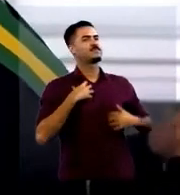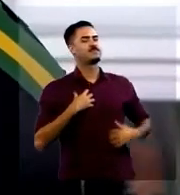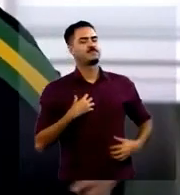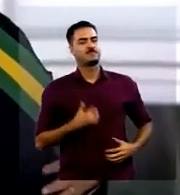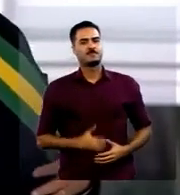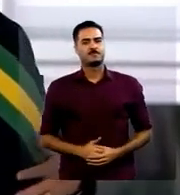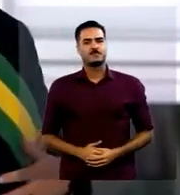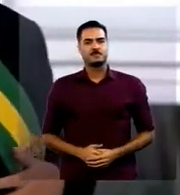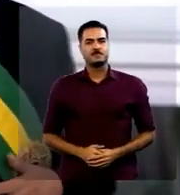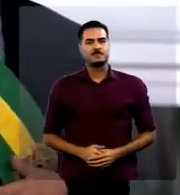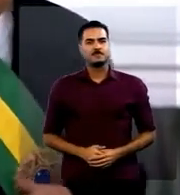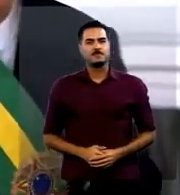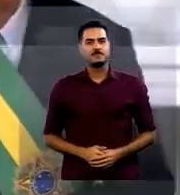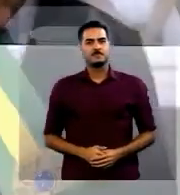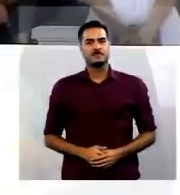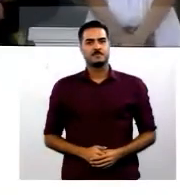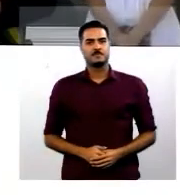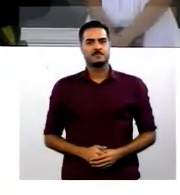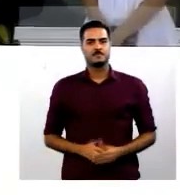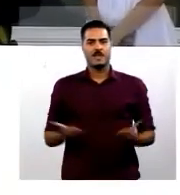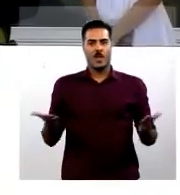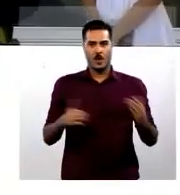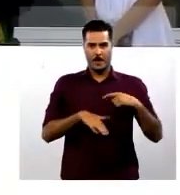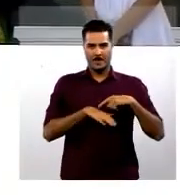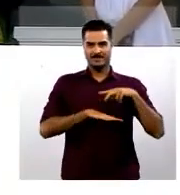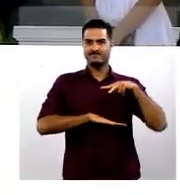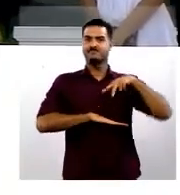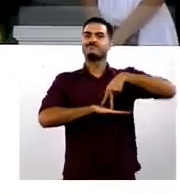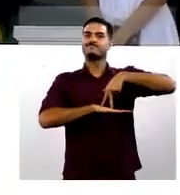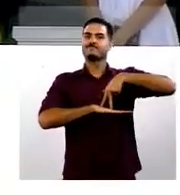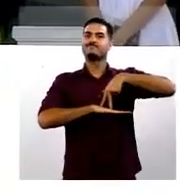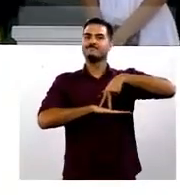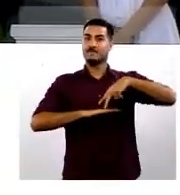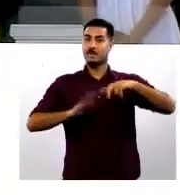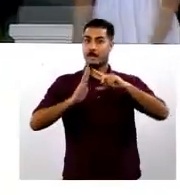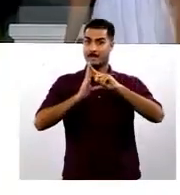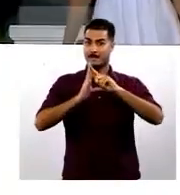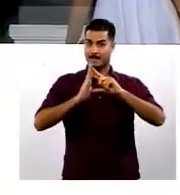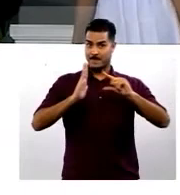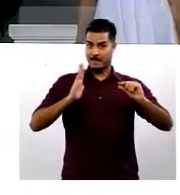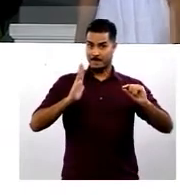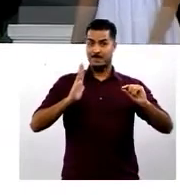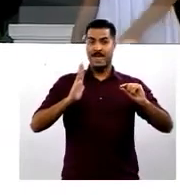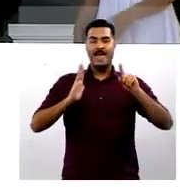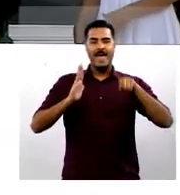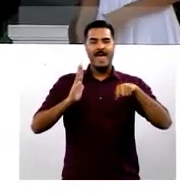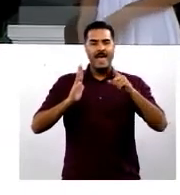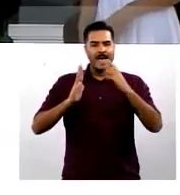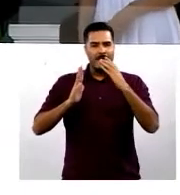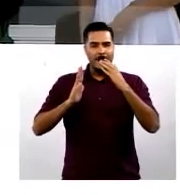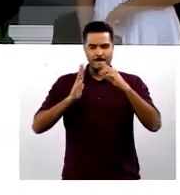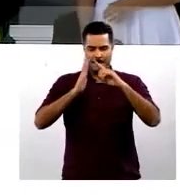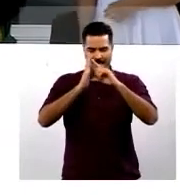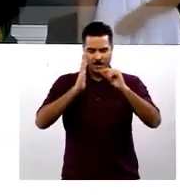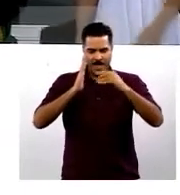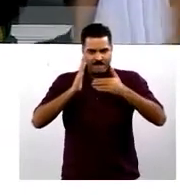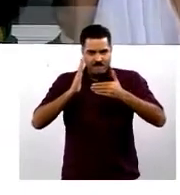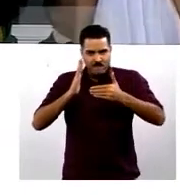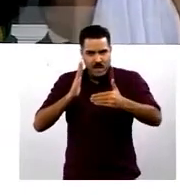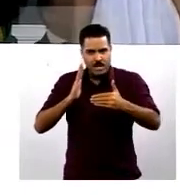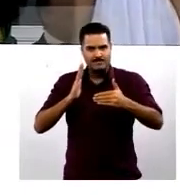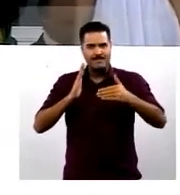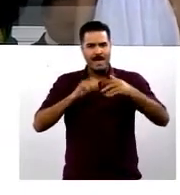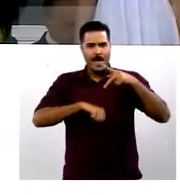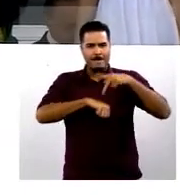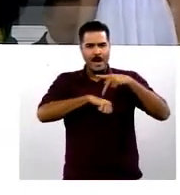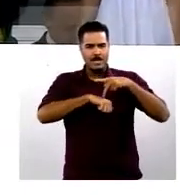Essa parte do parlatório, né, Paulo, ali do Palácio do Planalto, ela fica um pouquinho à frente do palácio, uma estrutura toda de mármore